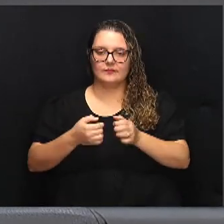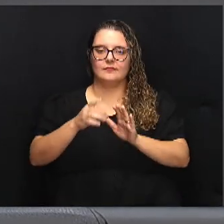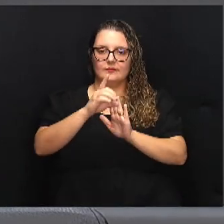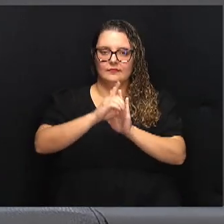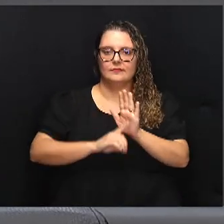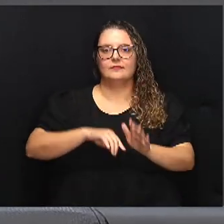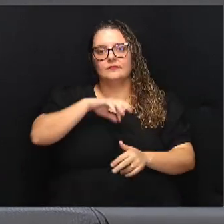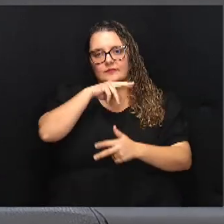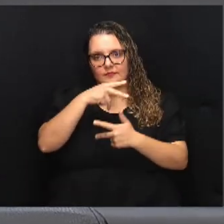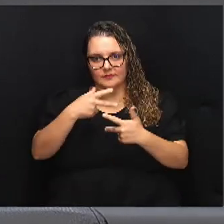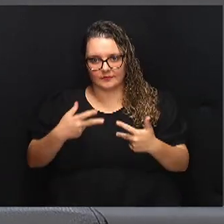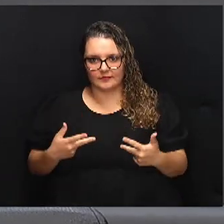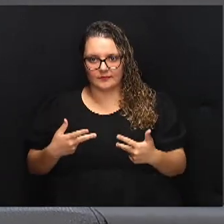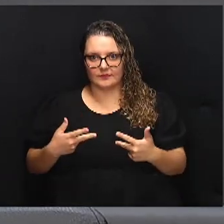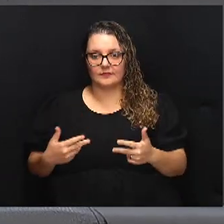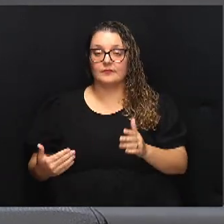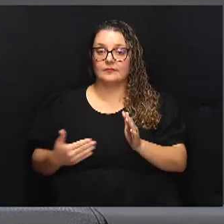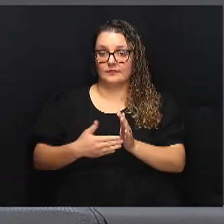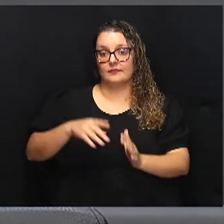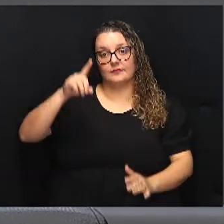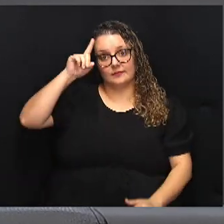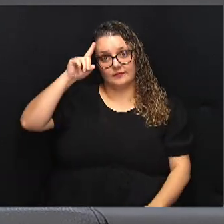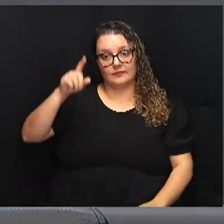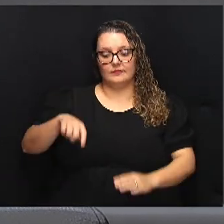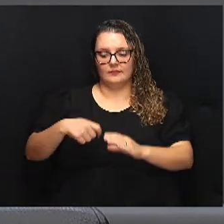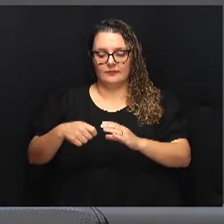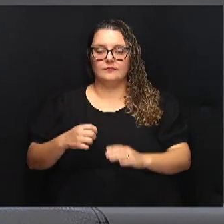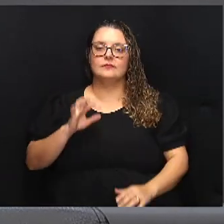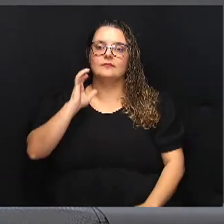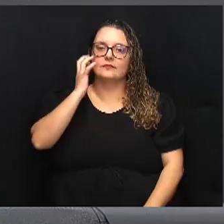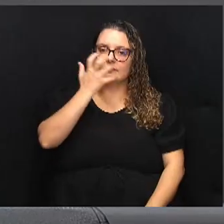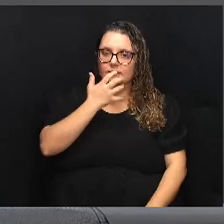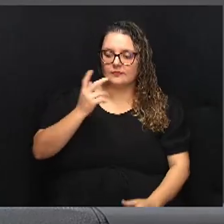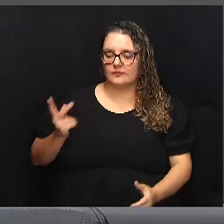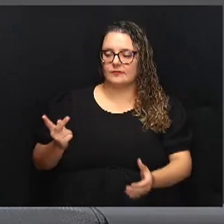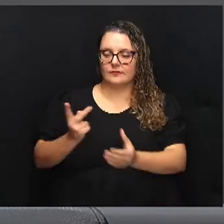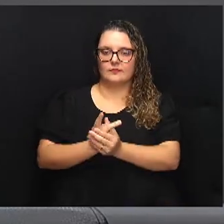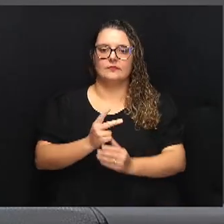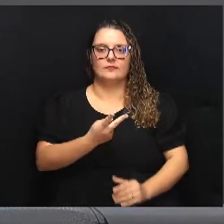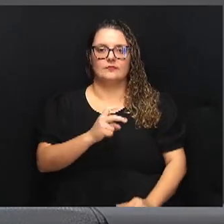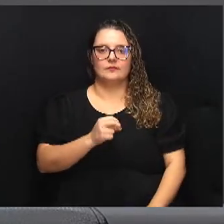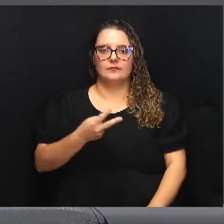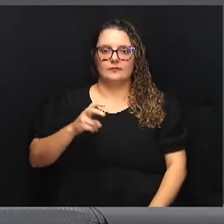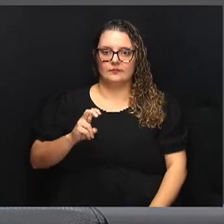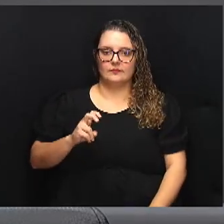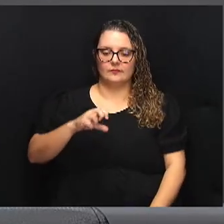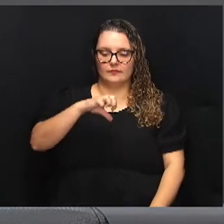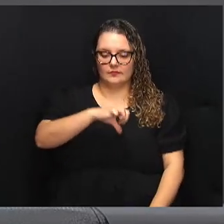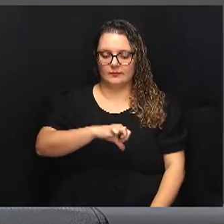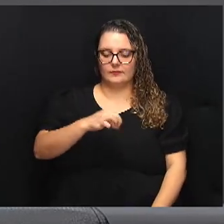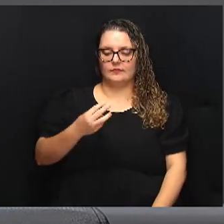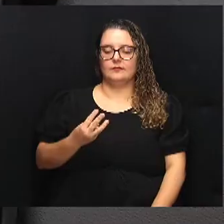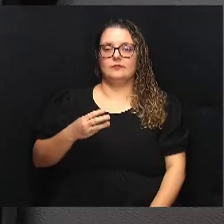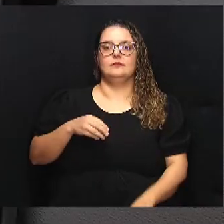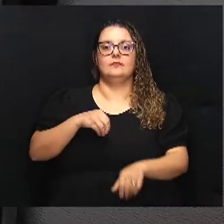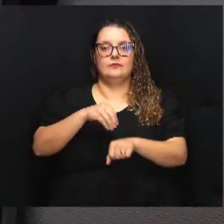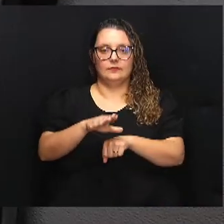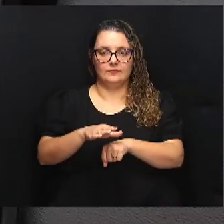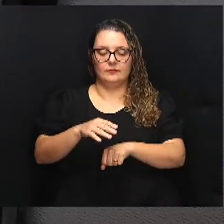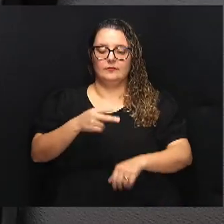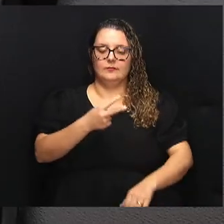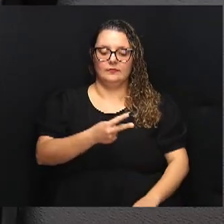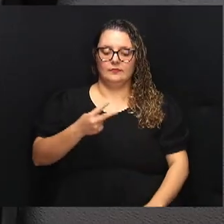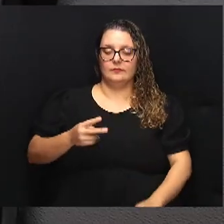dos Animais. Até a data desta gravação, o Herbert protocolou em 2025 93 indicações,